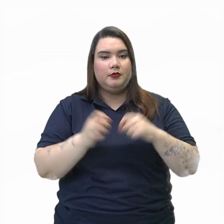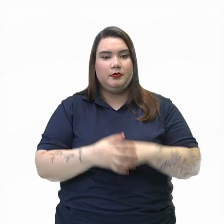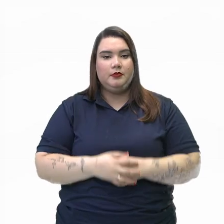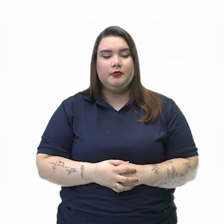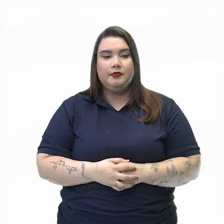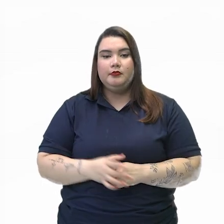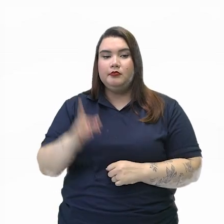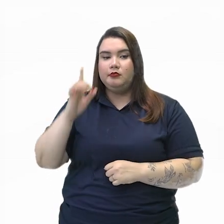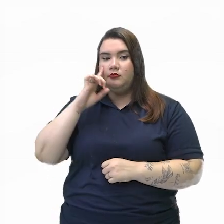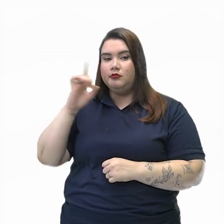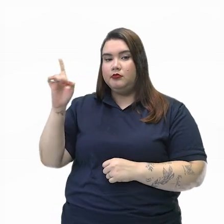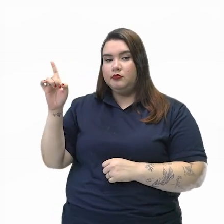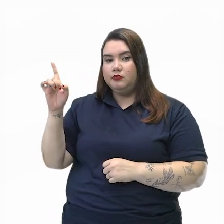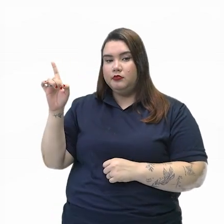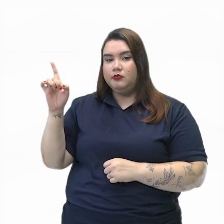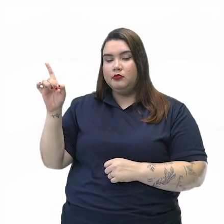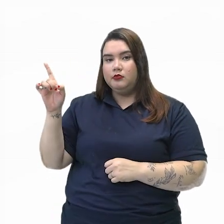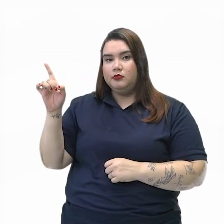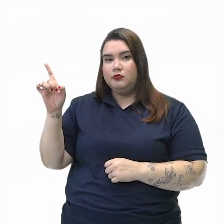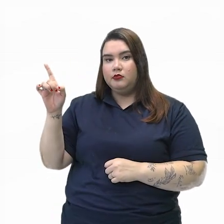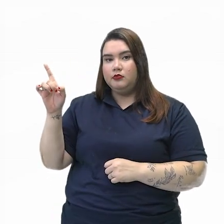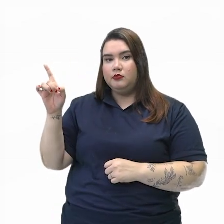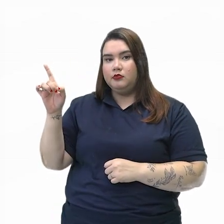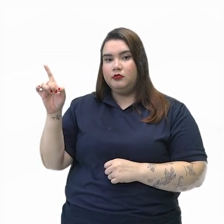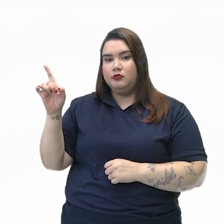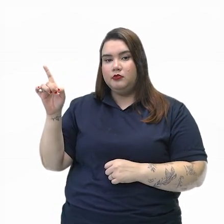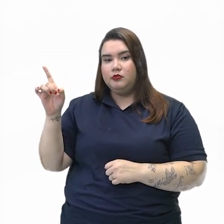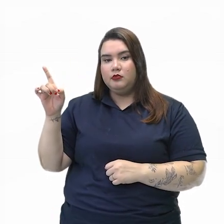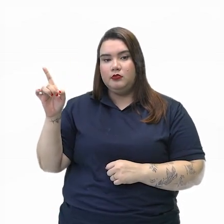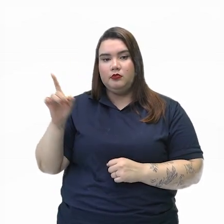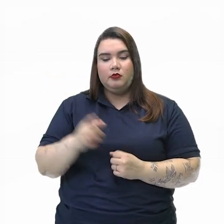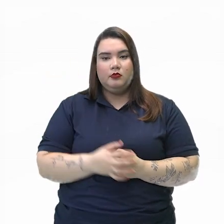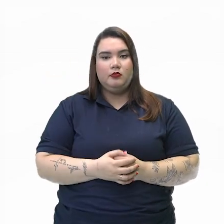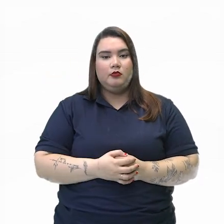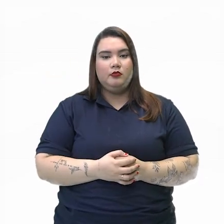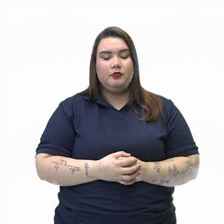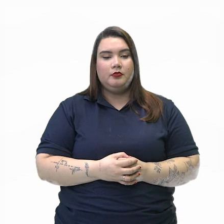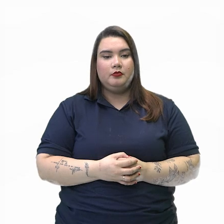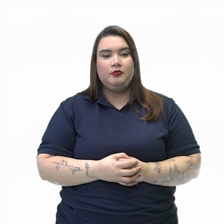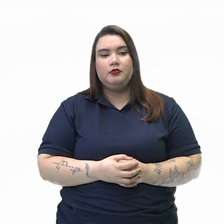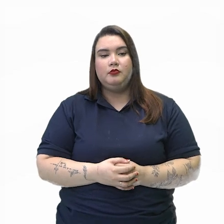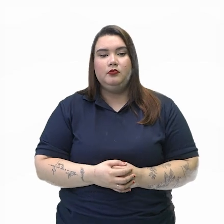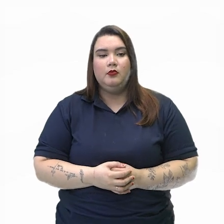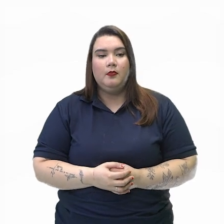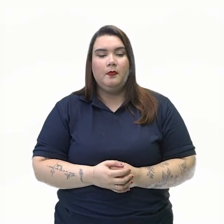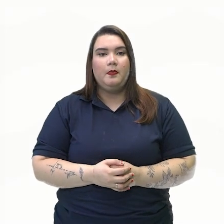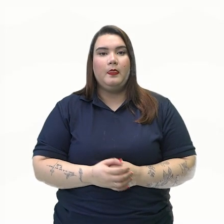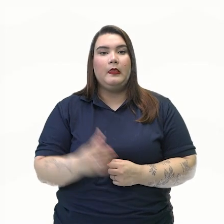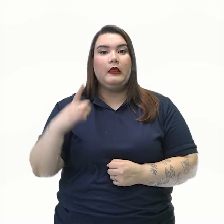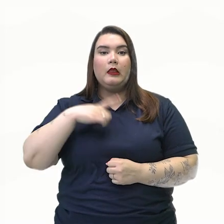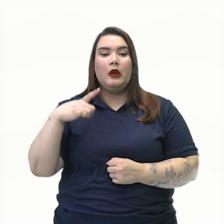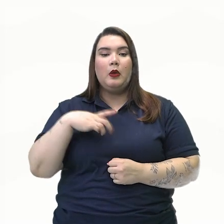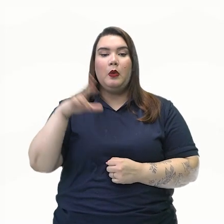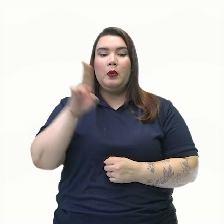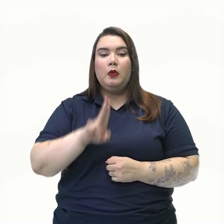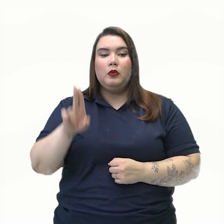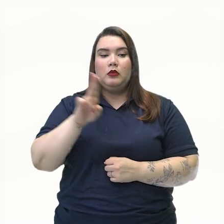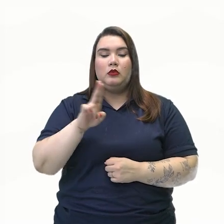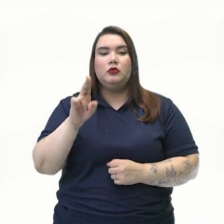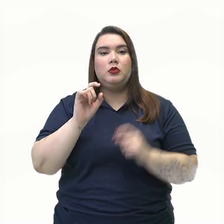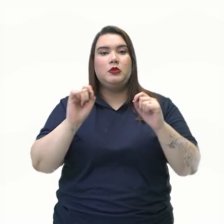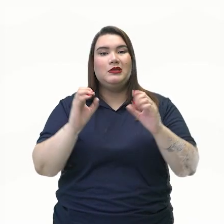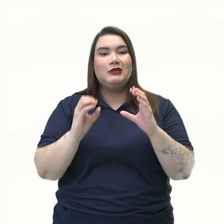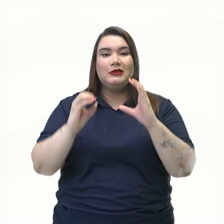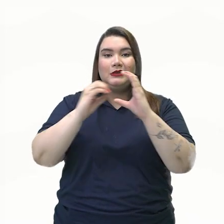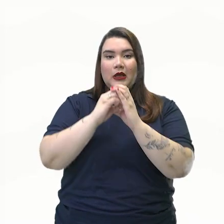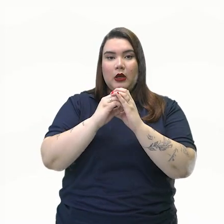aí que essa geração de energia elétrica, você percebe de forma direta, envolve o